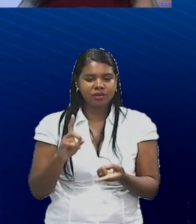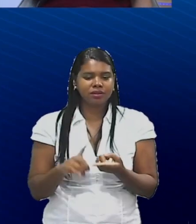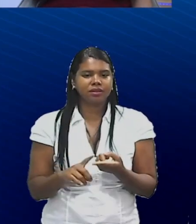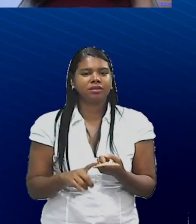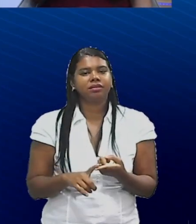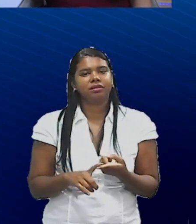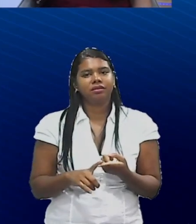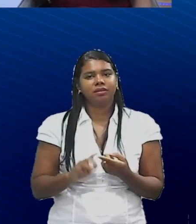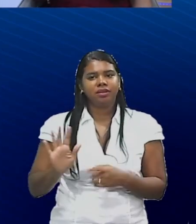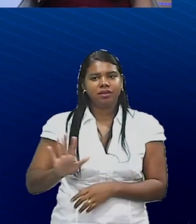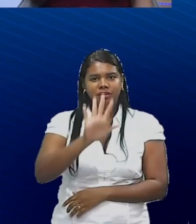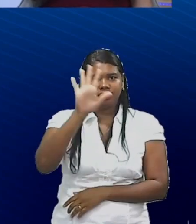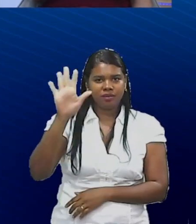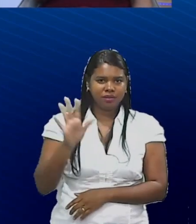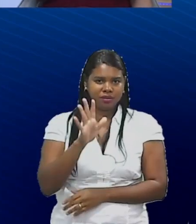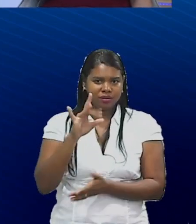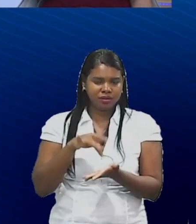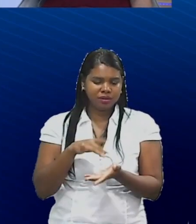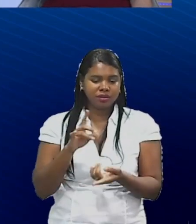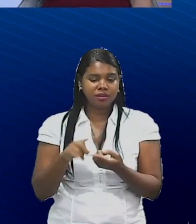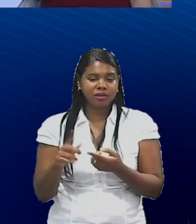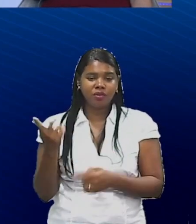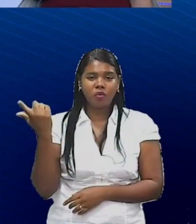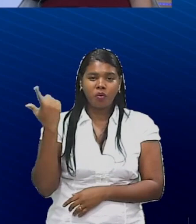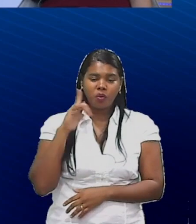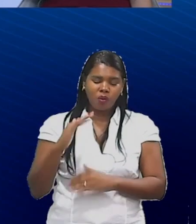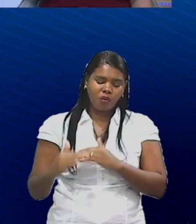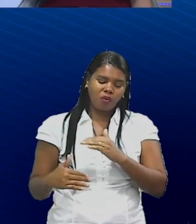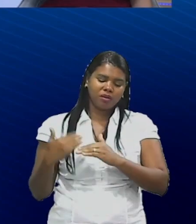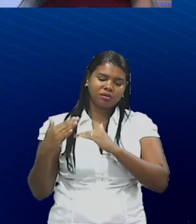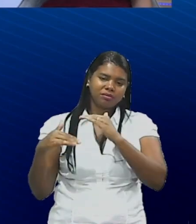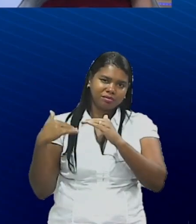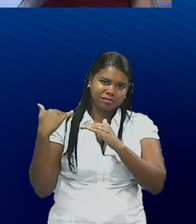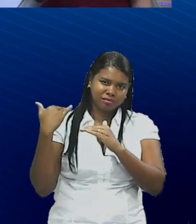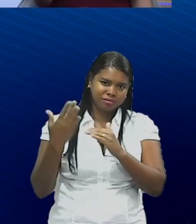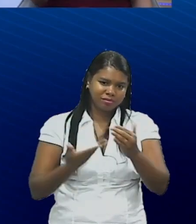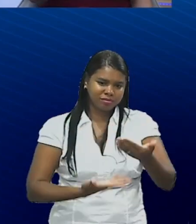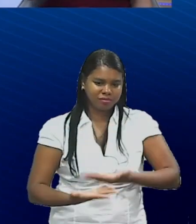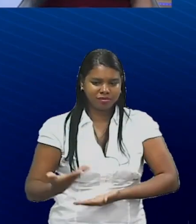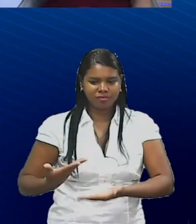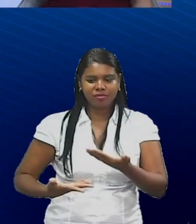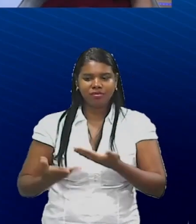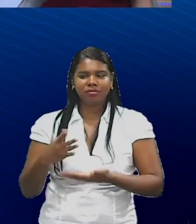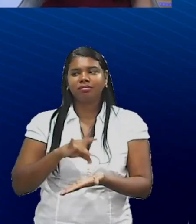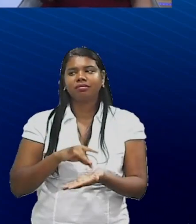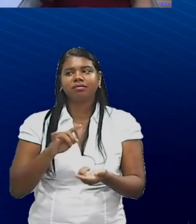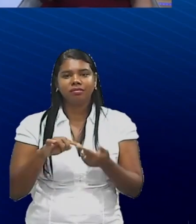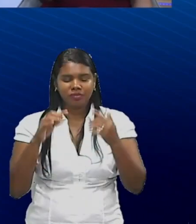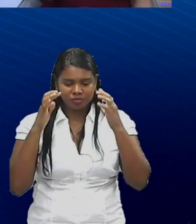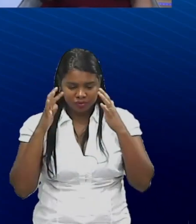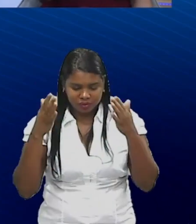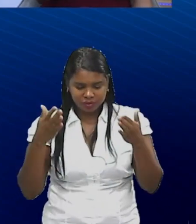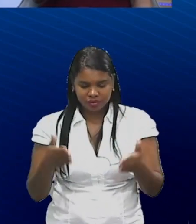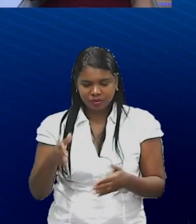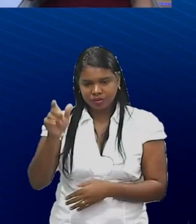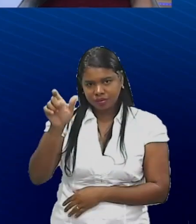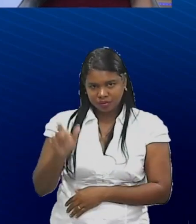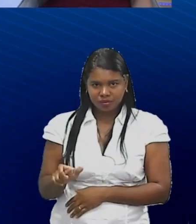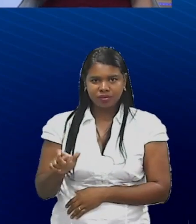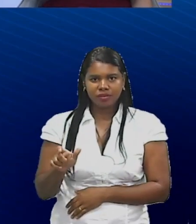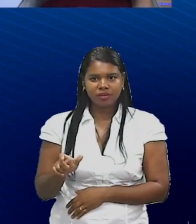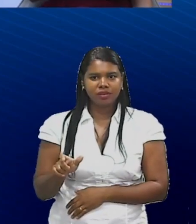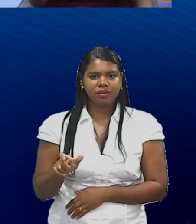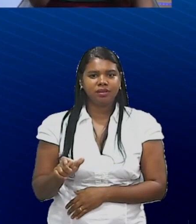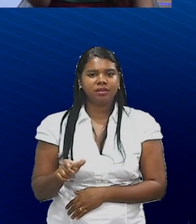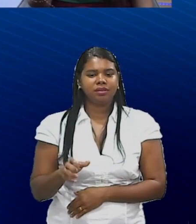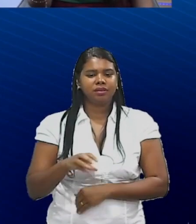o meu público-alvo. E assim eu vou conseguir desenvolver um serviço, né, voltado para esse cliente, atendendo